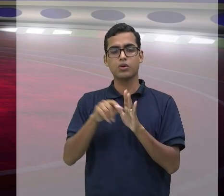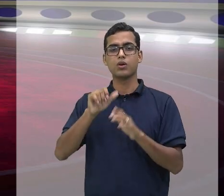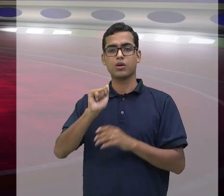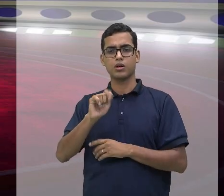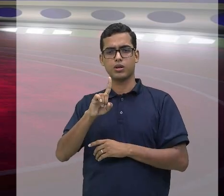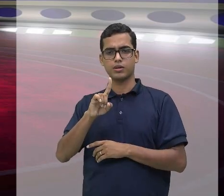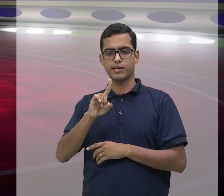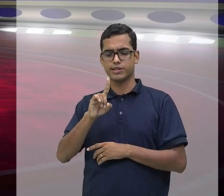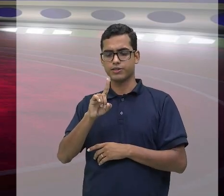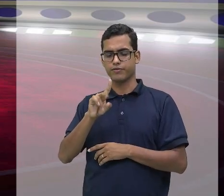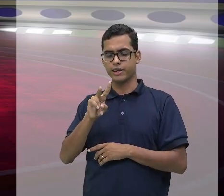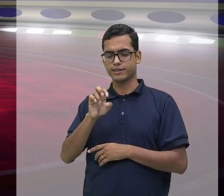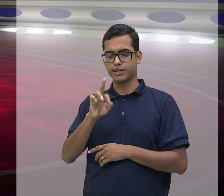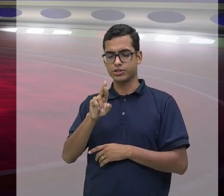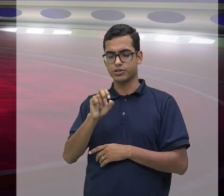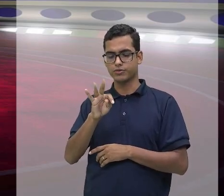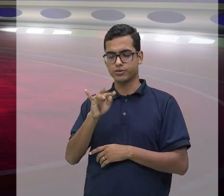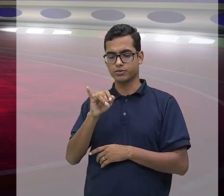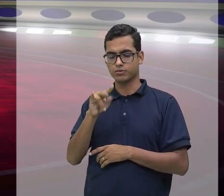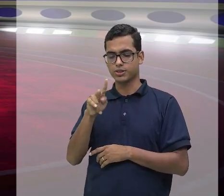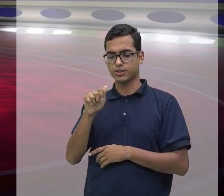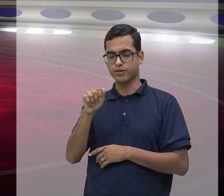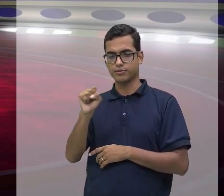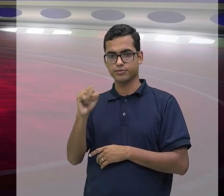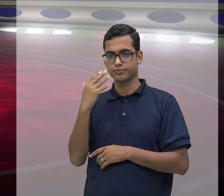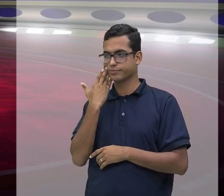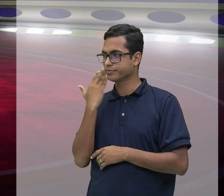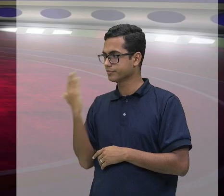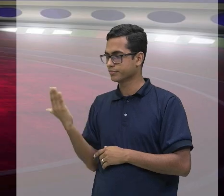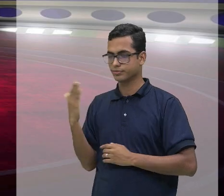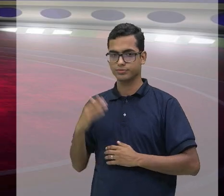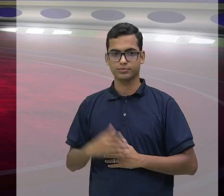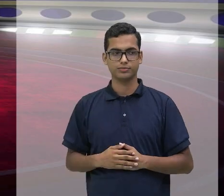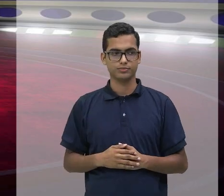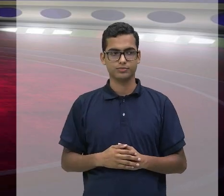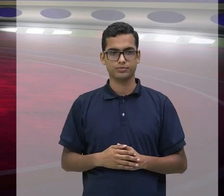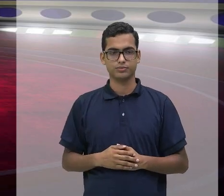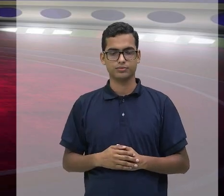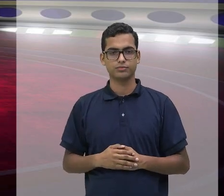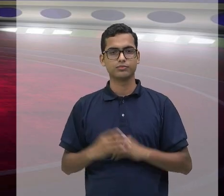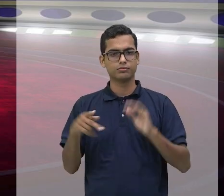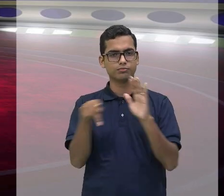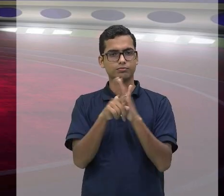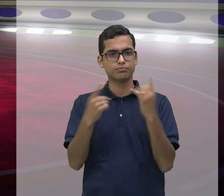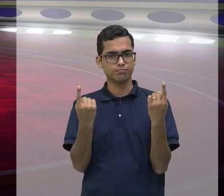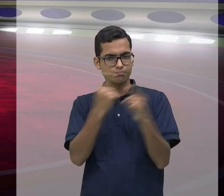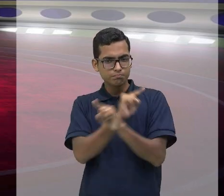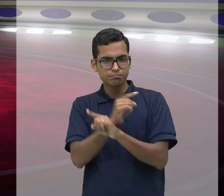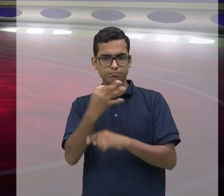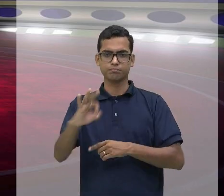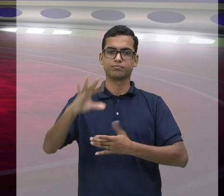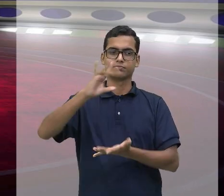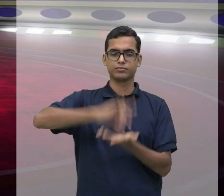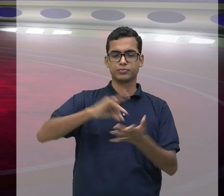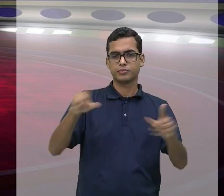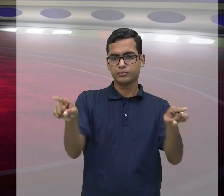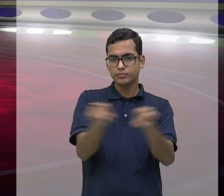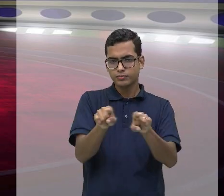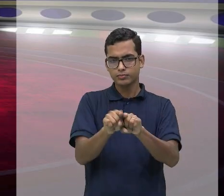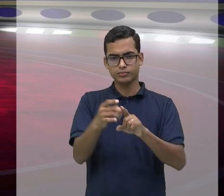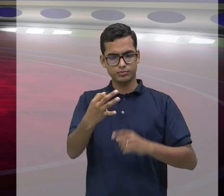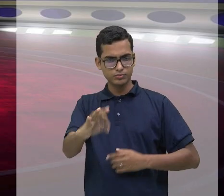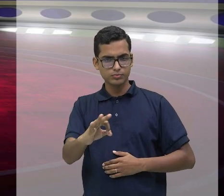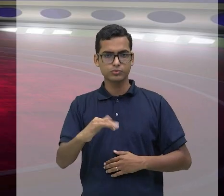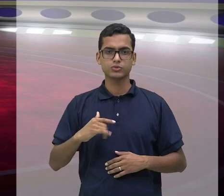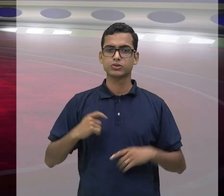adversativas, tá bom? Então a presença da vírgula indica que não pode ser uma conjunção aditiva, que precisa, na